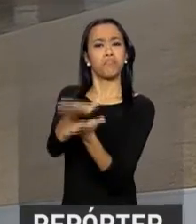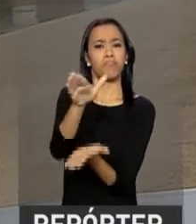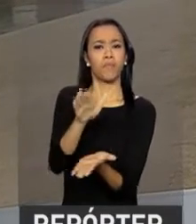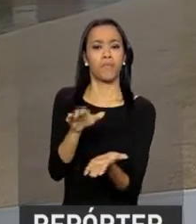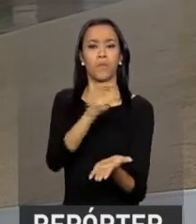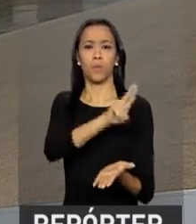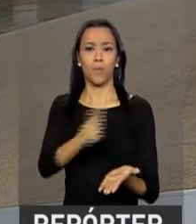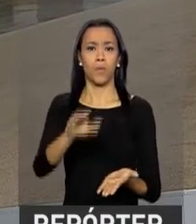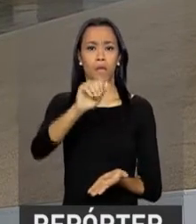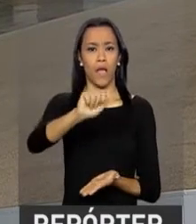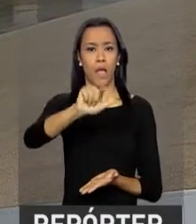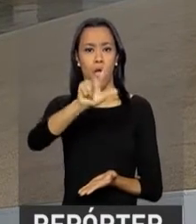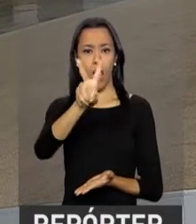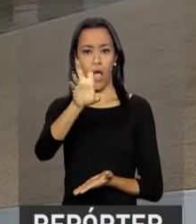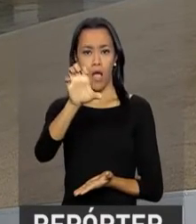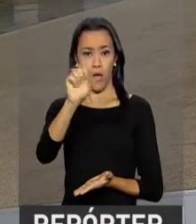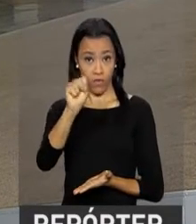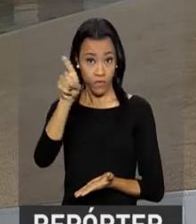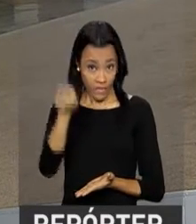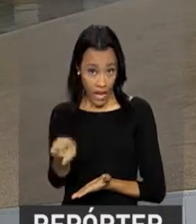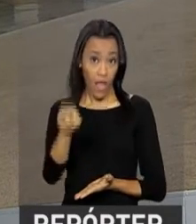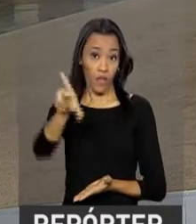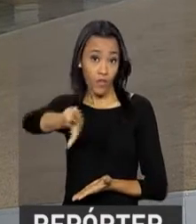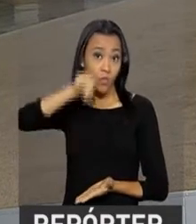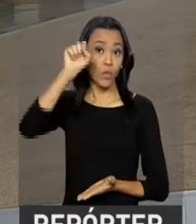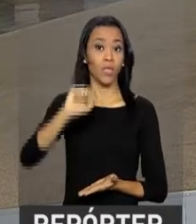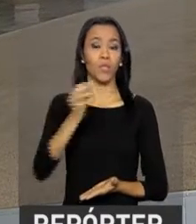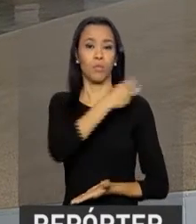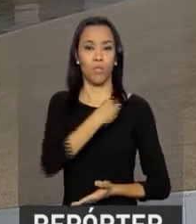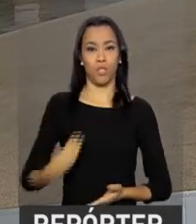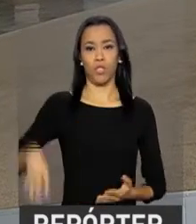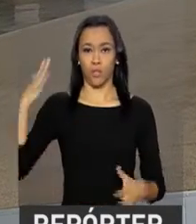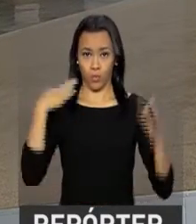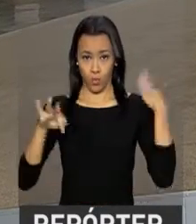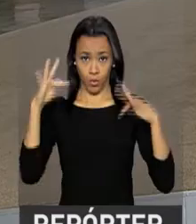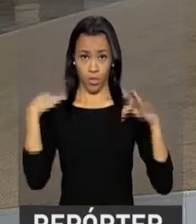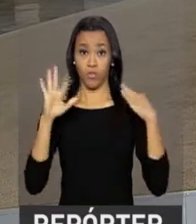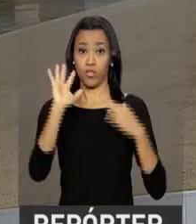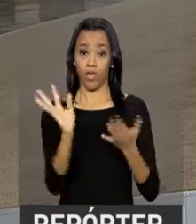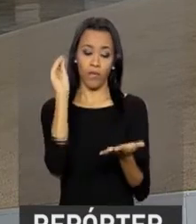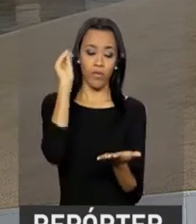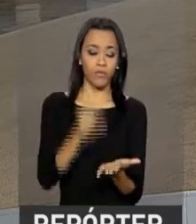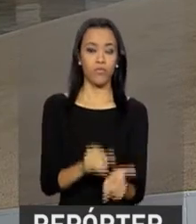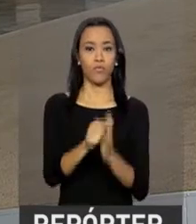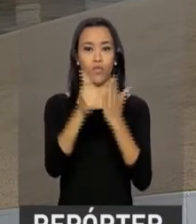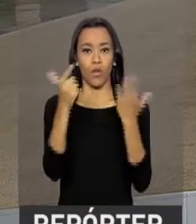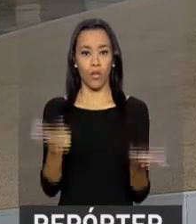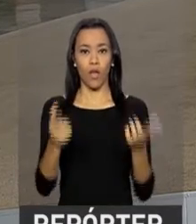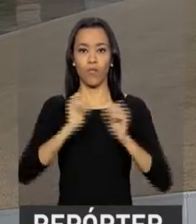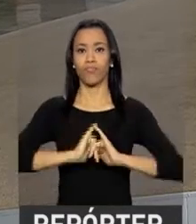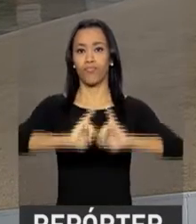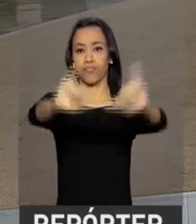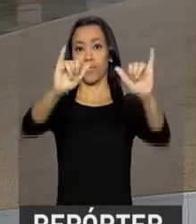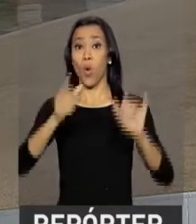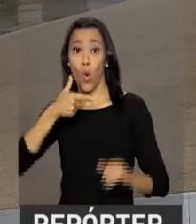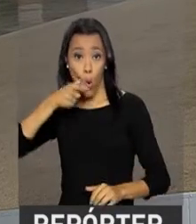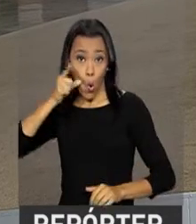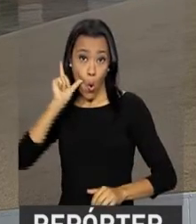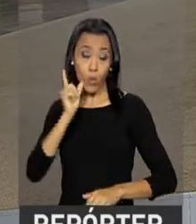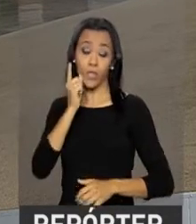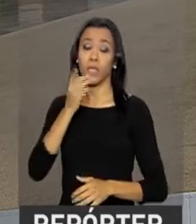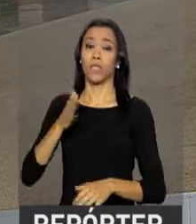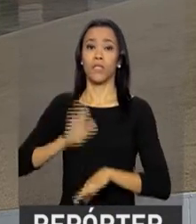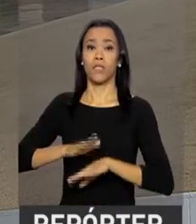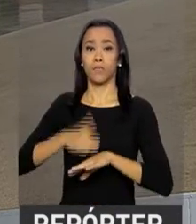Eduardo Alves do cargo de ministro do Turismo foi publicada no Diário Oficial da União de hoje. Ele havia pedido demissão ontem e